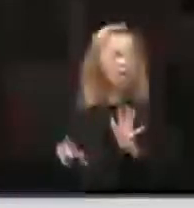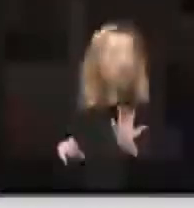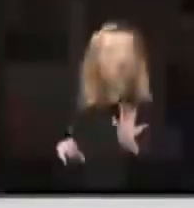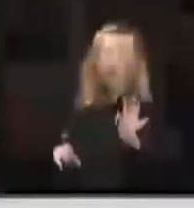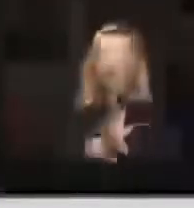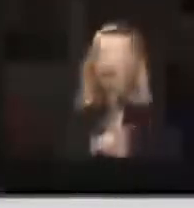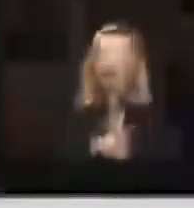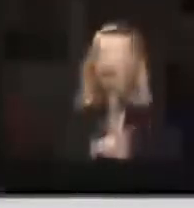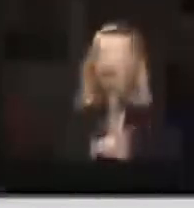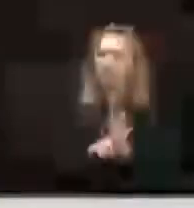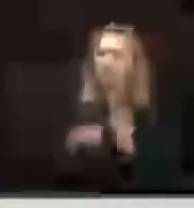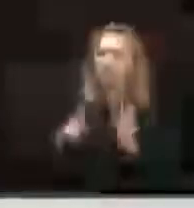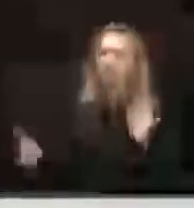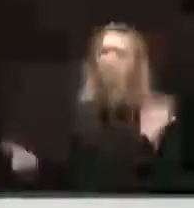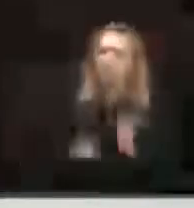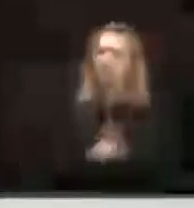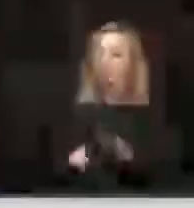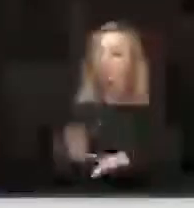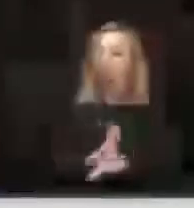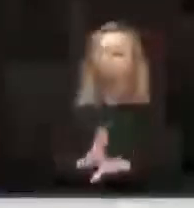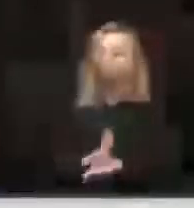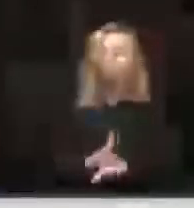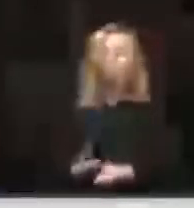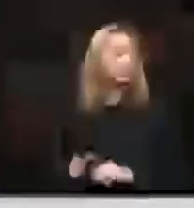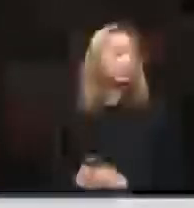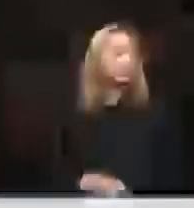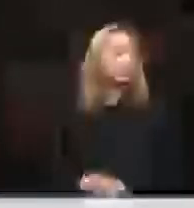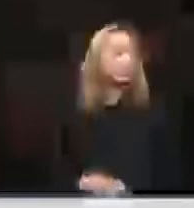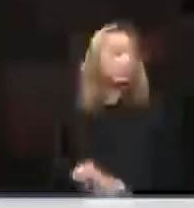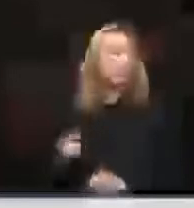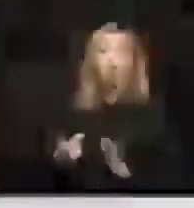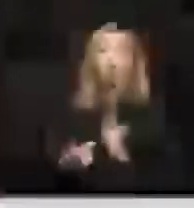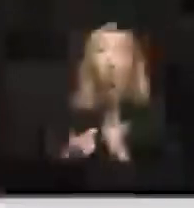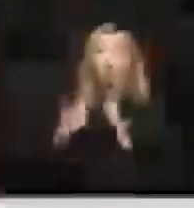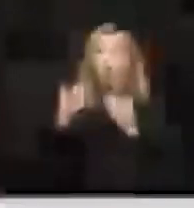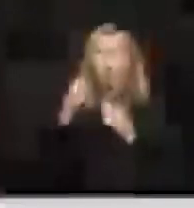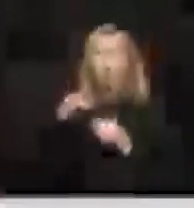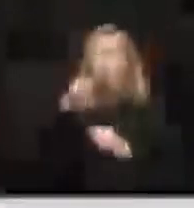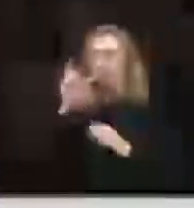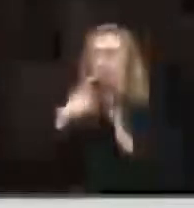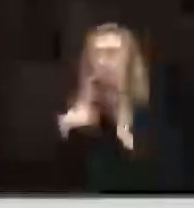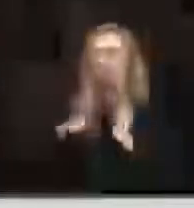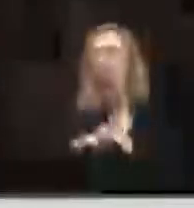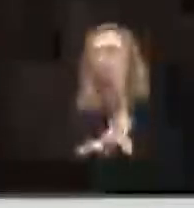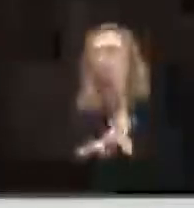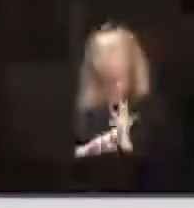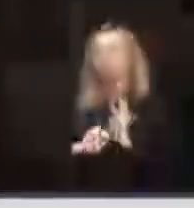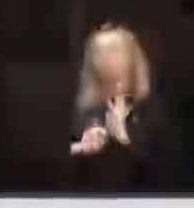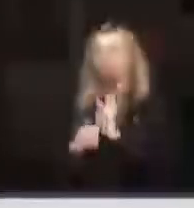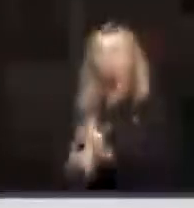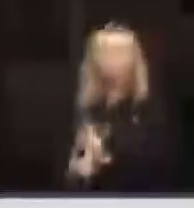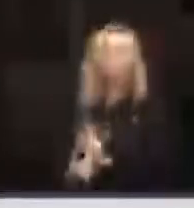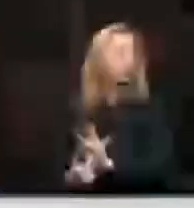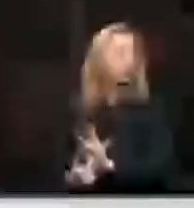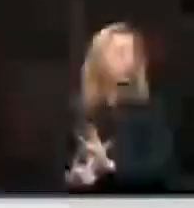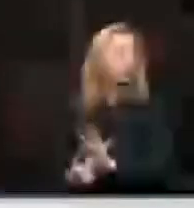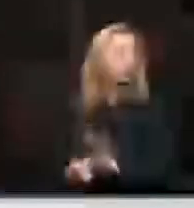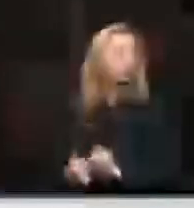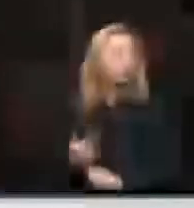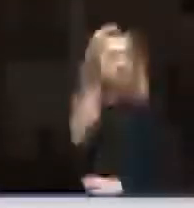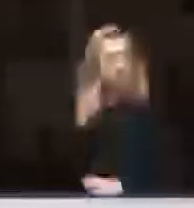pelo menos cuidando do seguinte, e vamos tratar de emendar agora o orçamento,